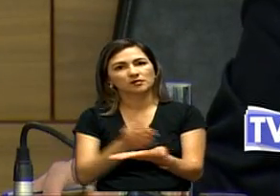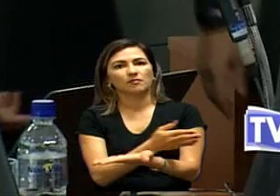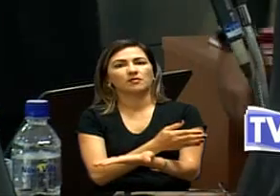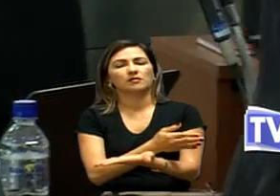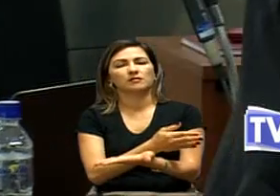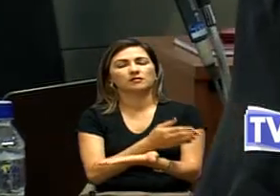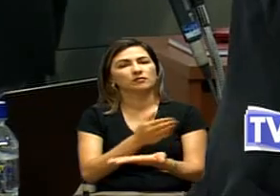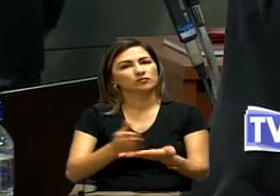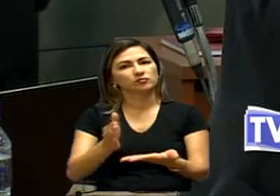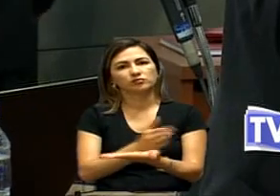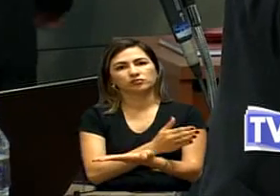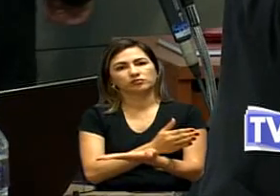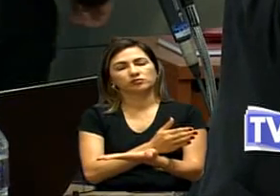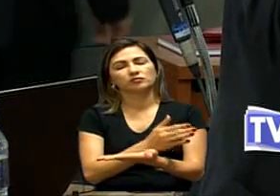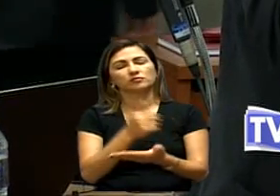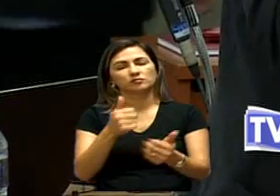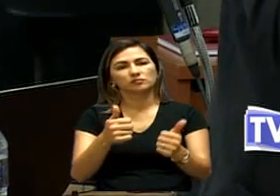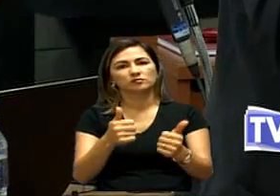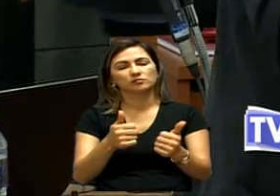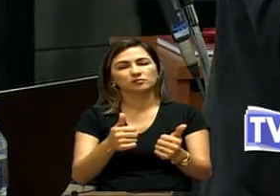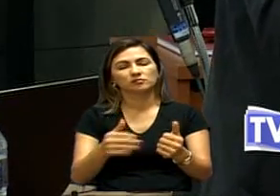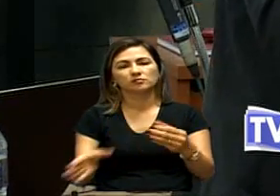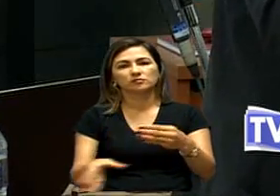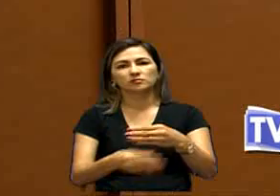Então, a emenda número um, tá aí?